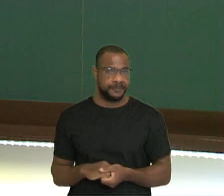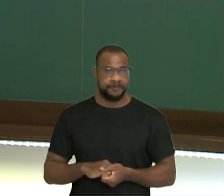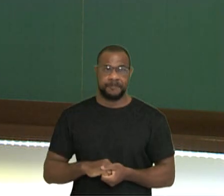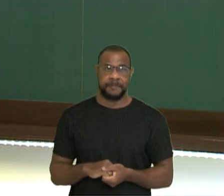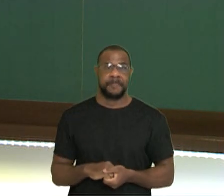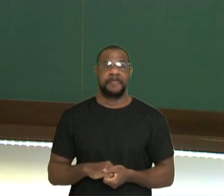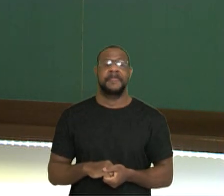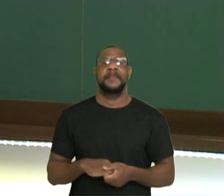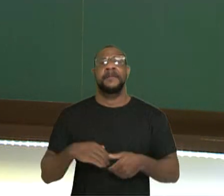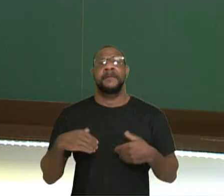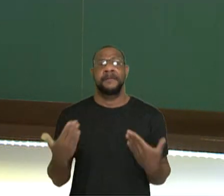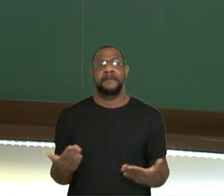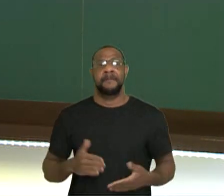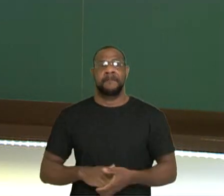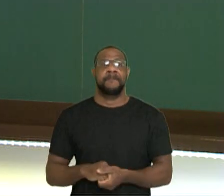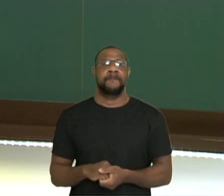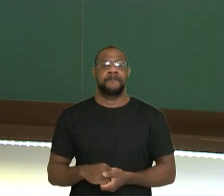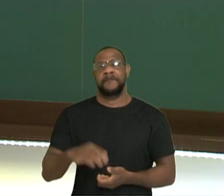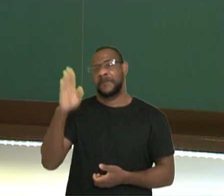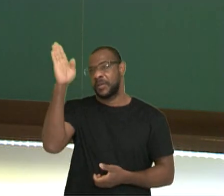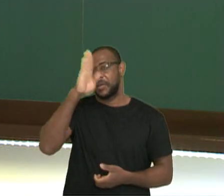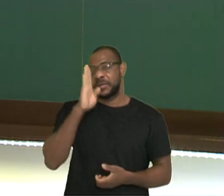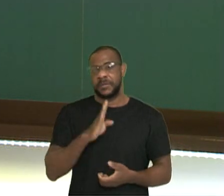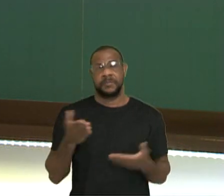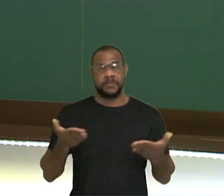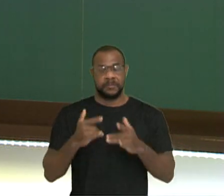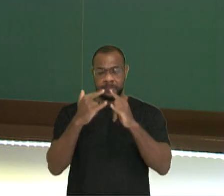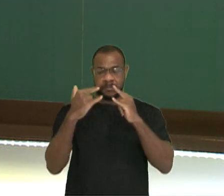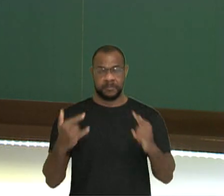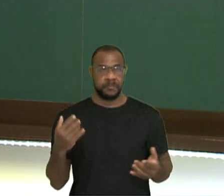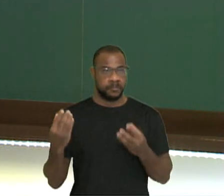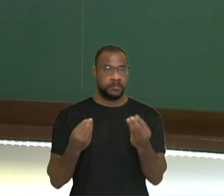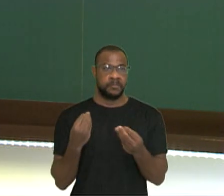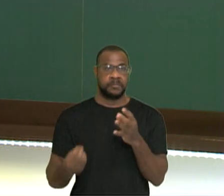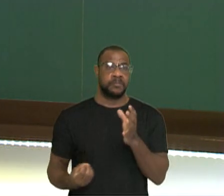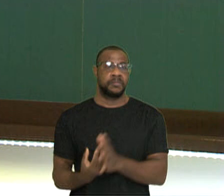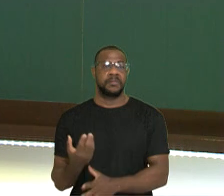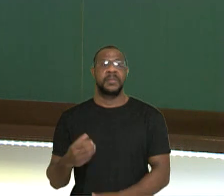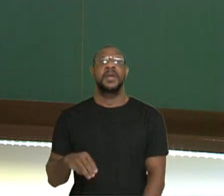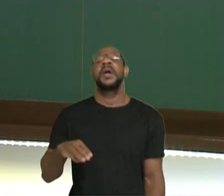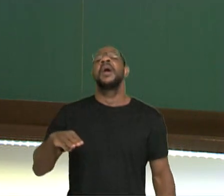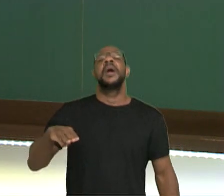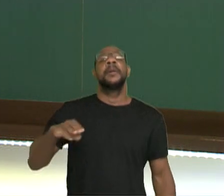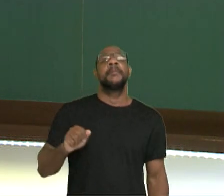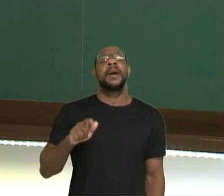nosso circo, no circo brasileiro. Então, o mágico, né?